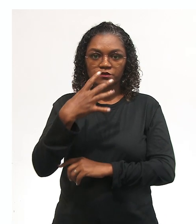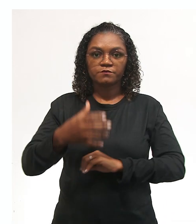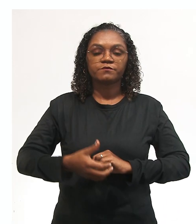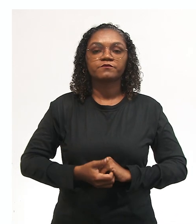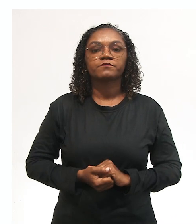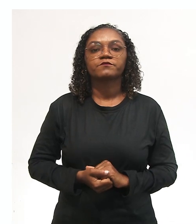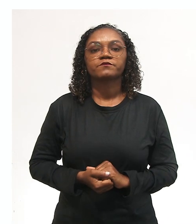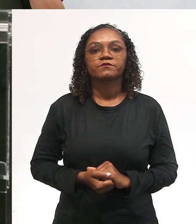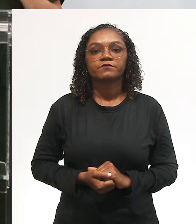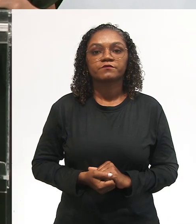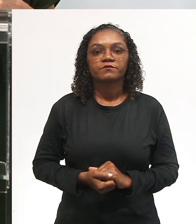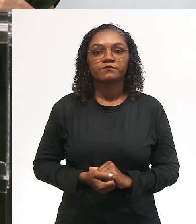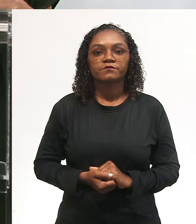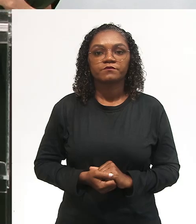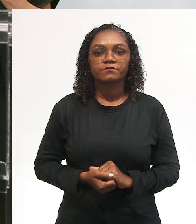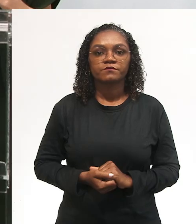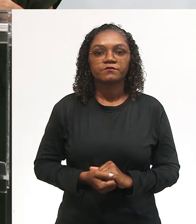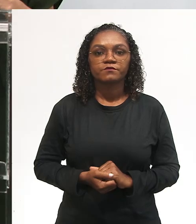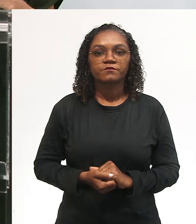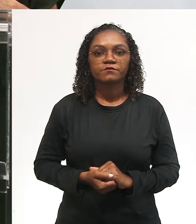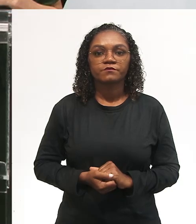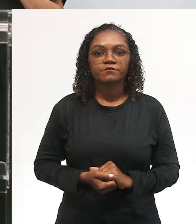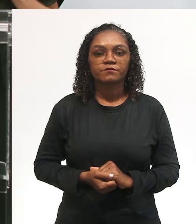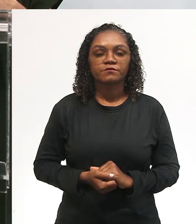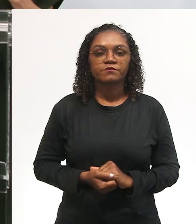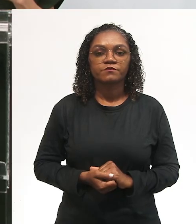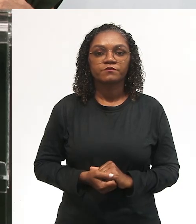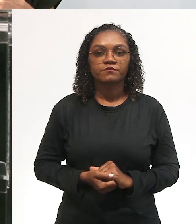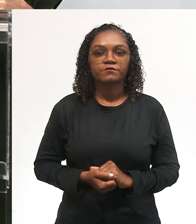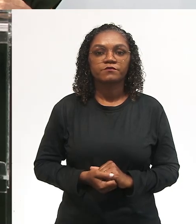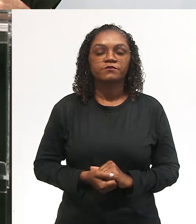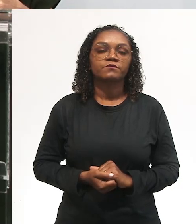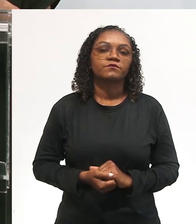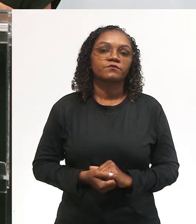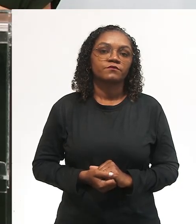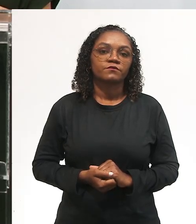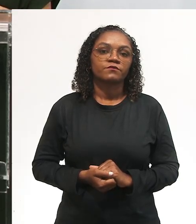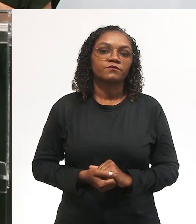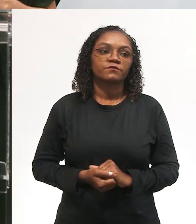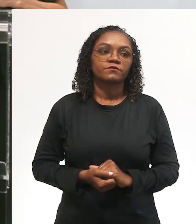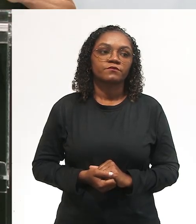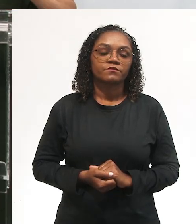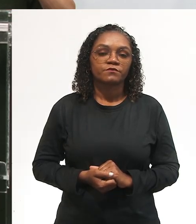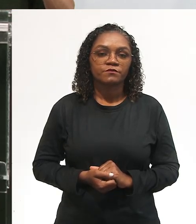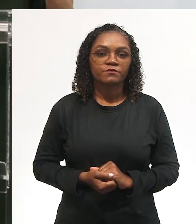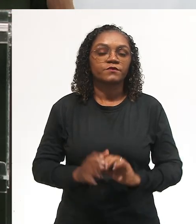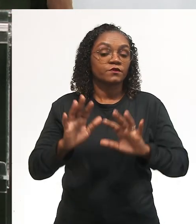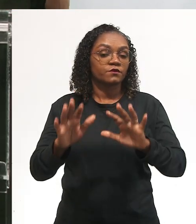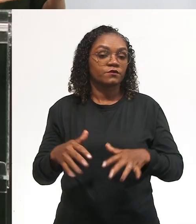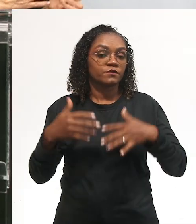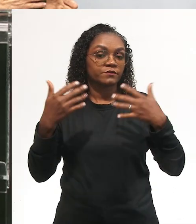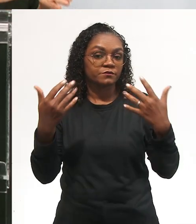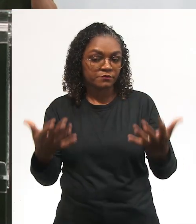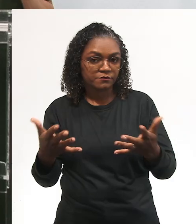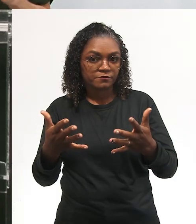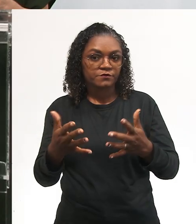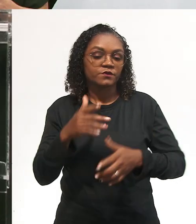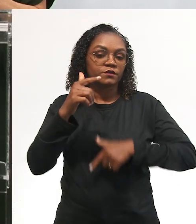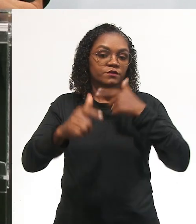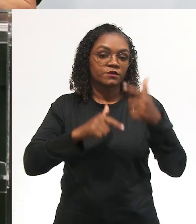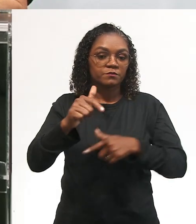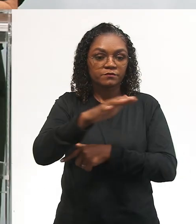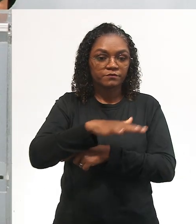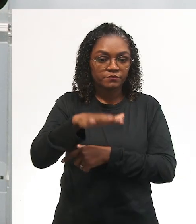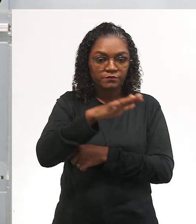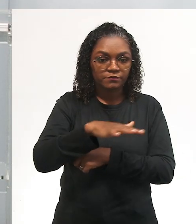O princípio educativo, aqui o trabalho com o princípio educativo na EPT, ele vai beber nas